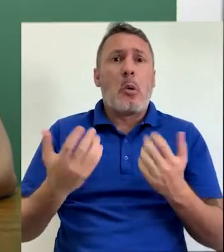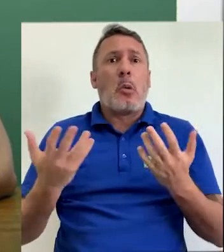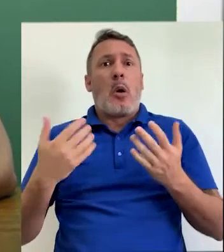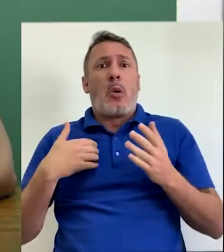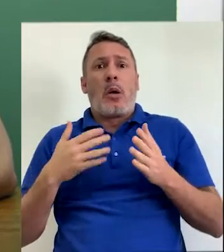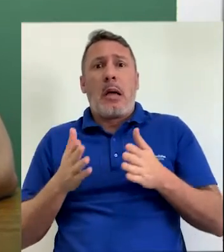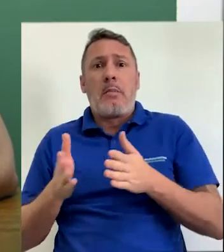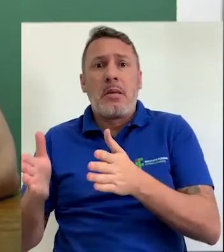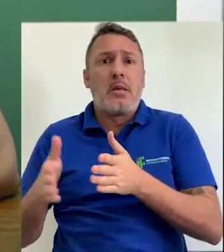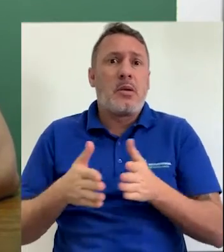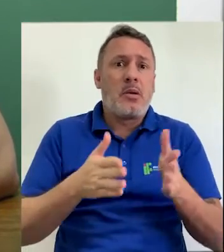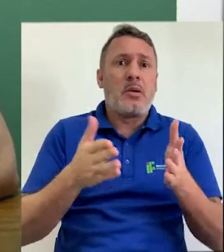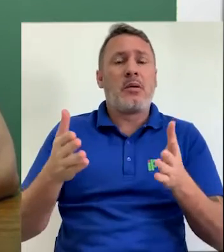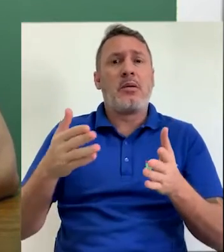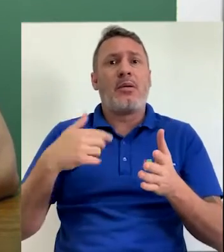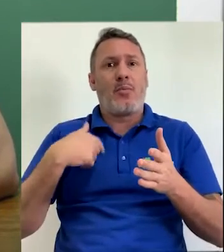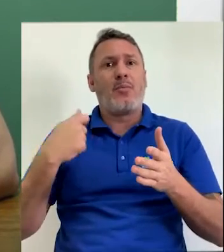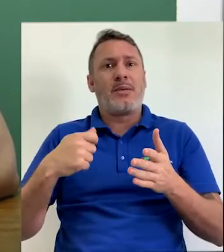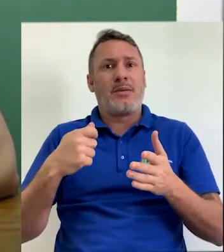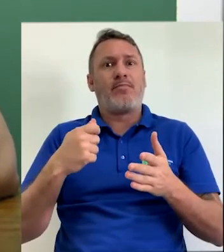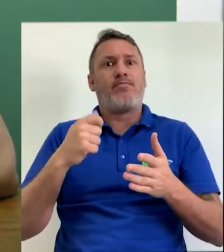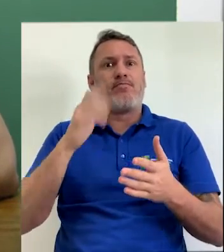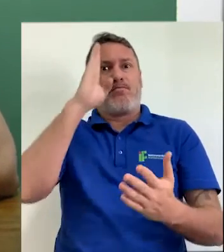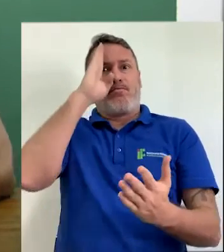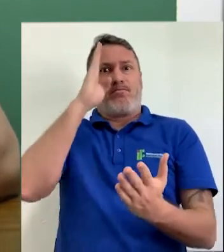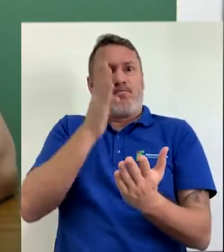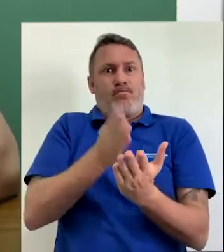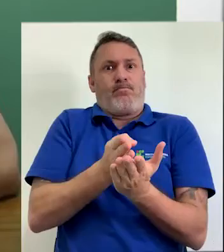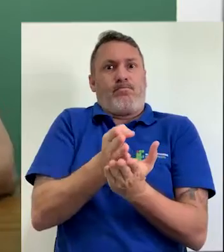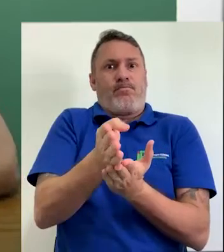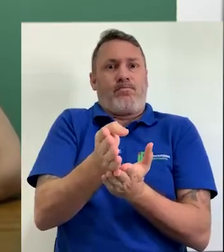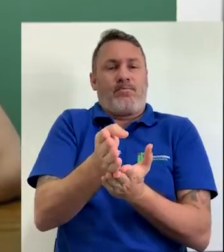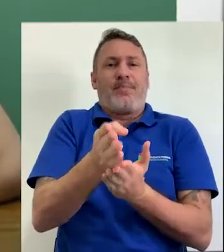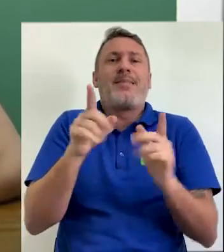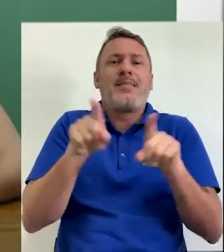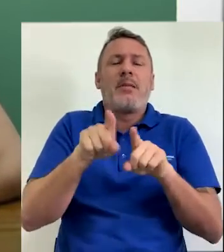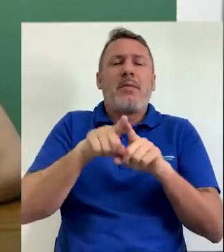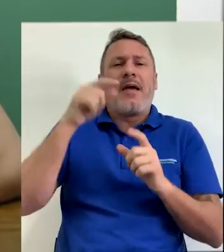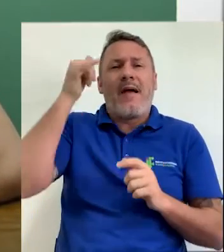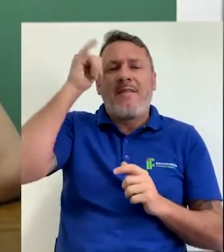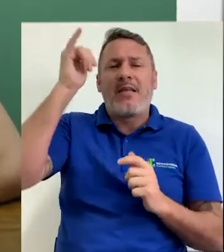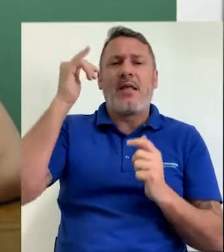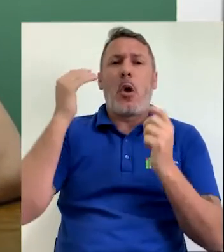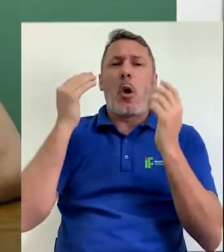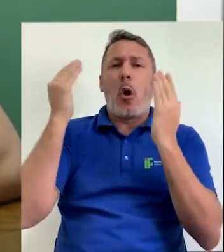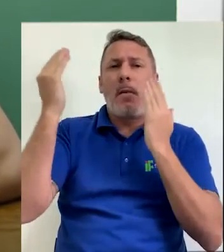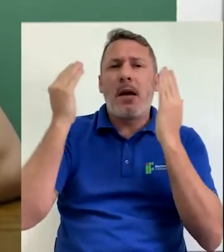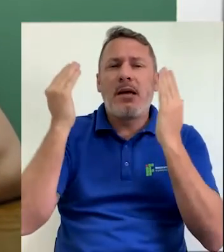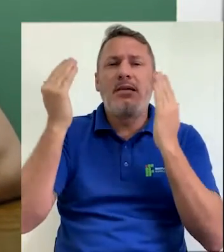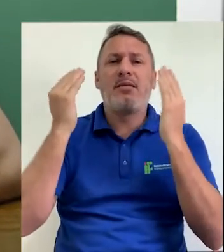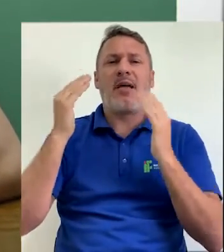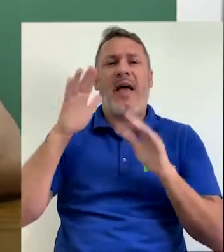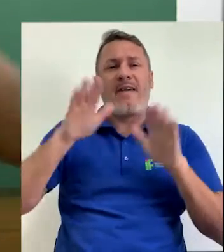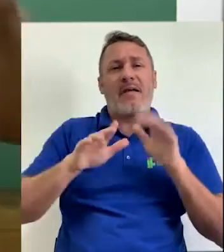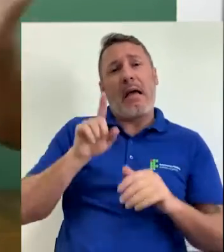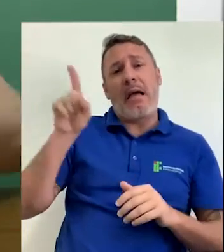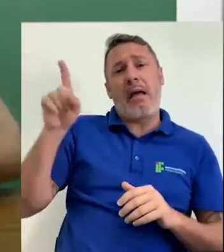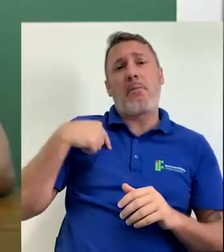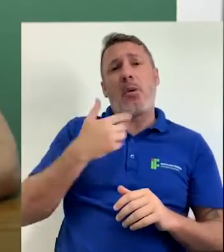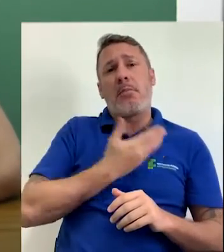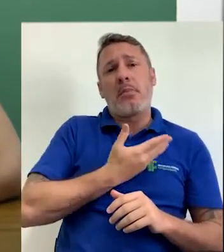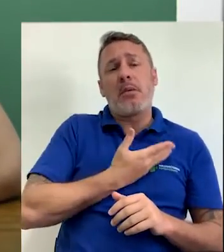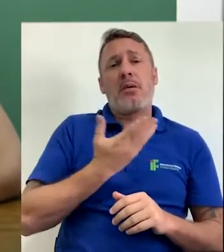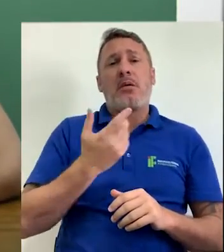organização. E evitando comparação. Que o meu amigo,